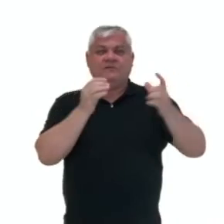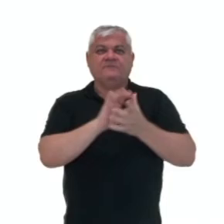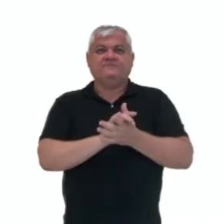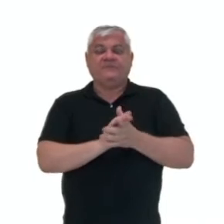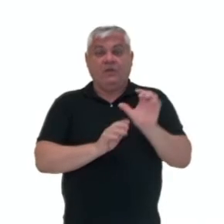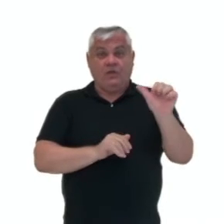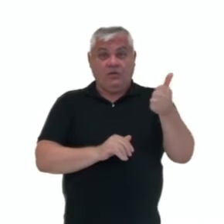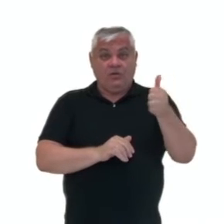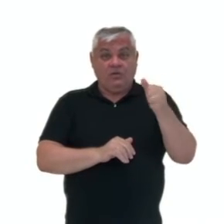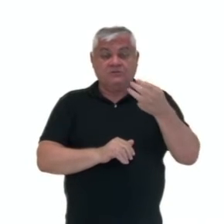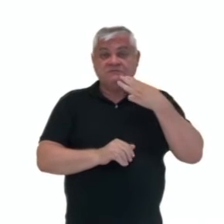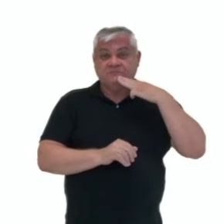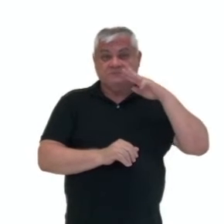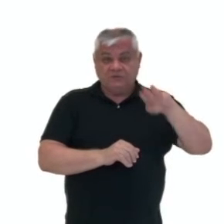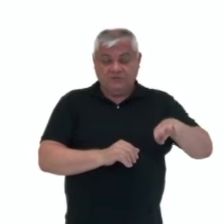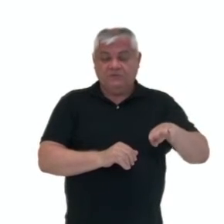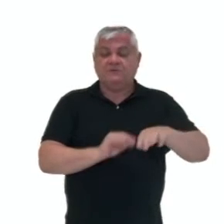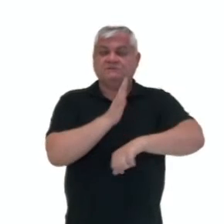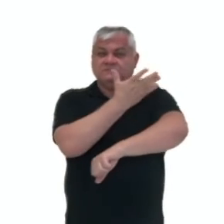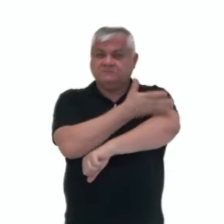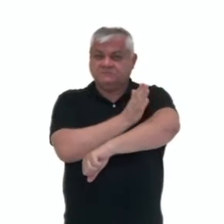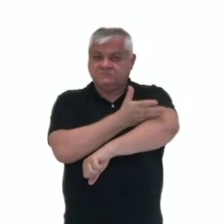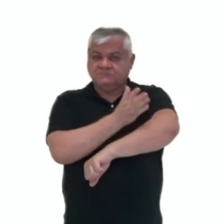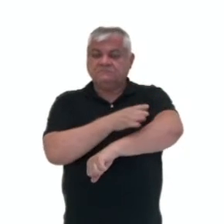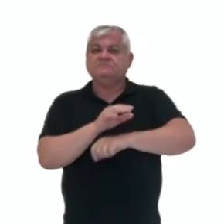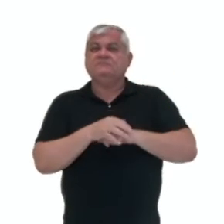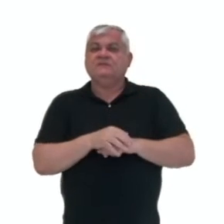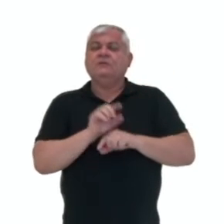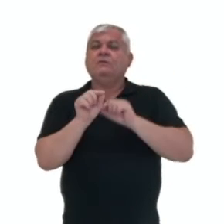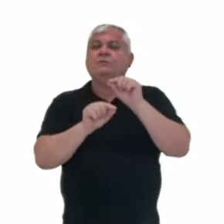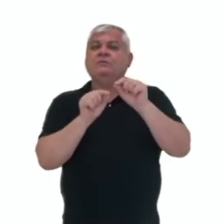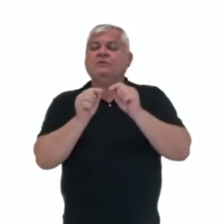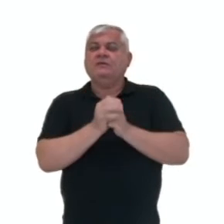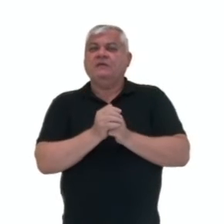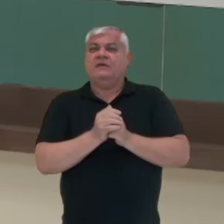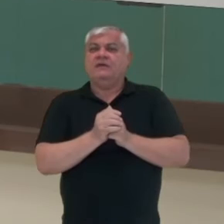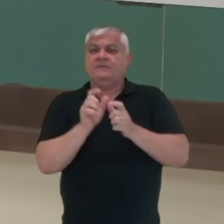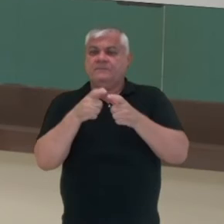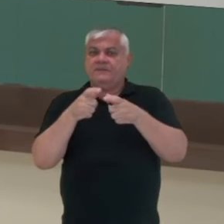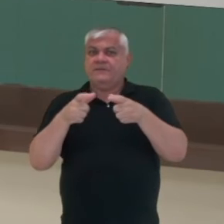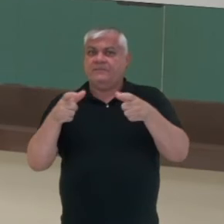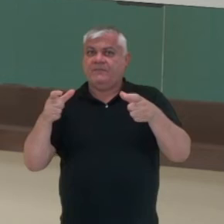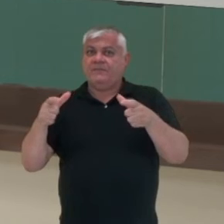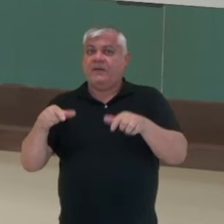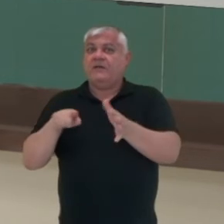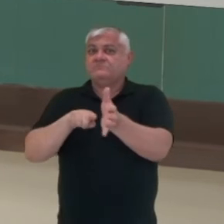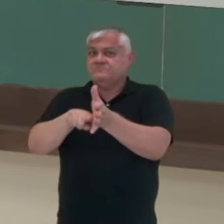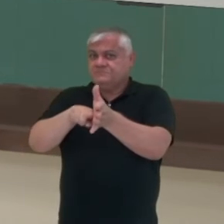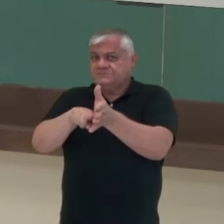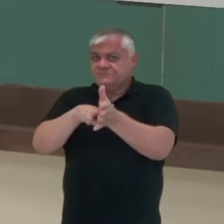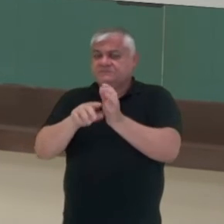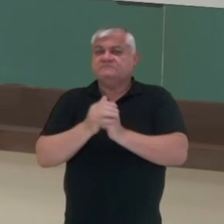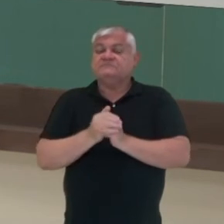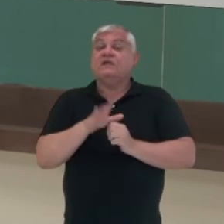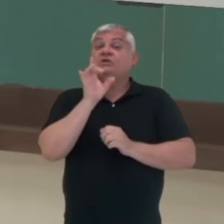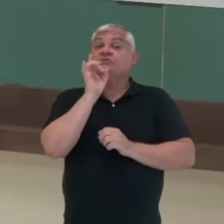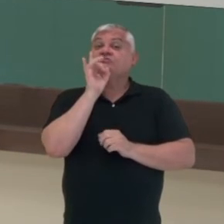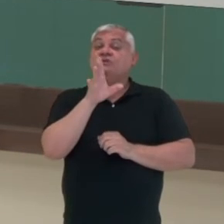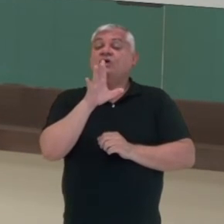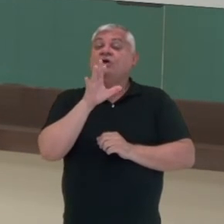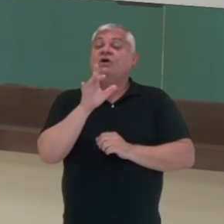11 milhões que o exercício me trouxe é num dado momento onde foi pesquisado, então só